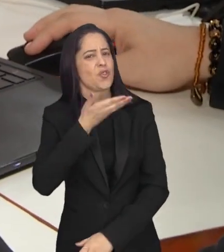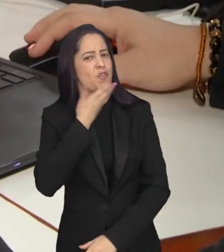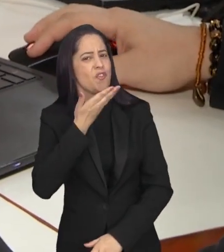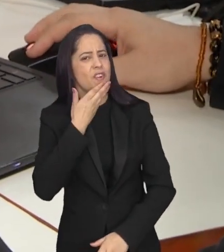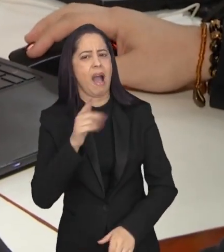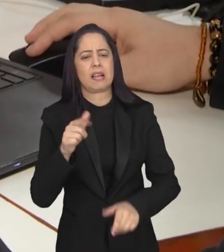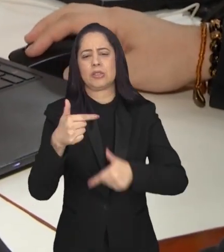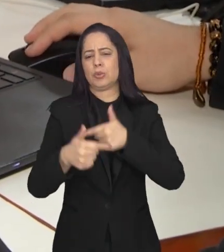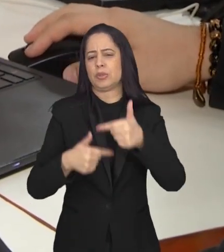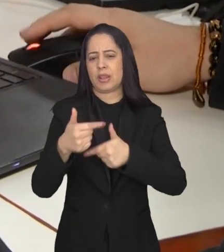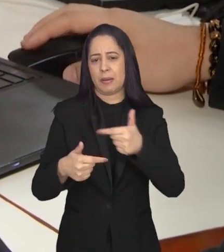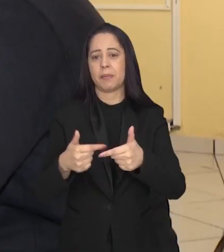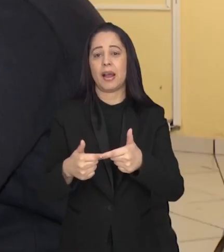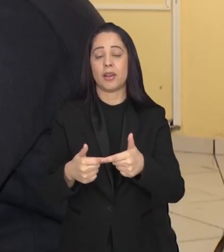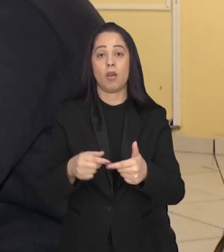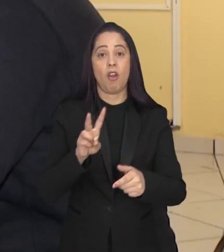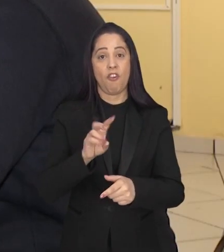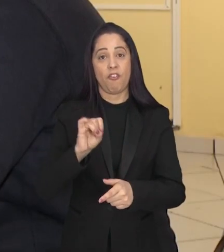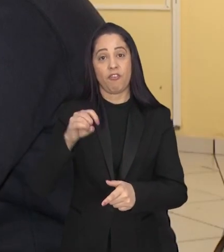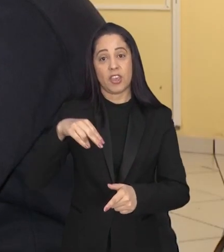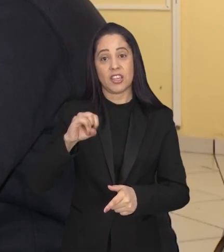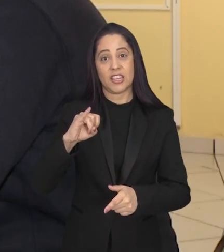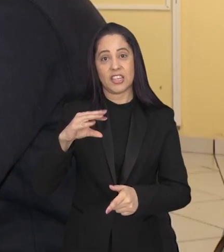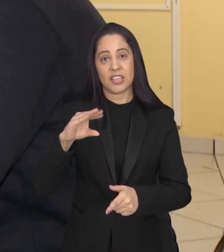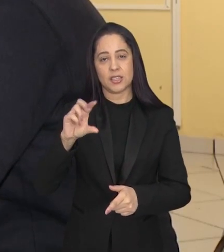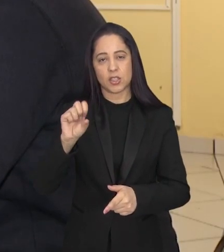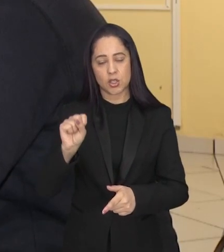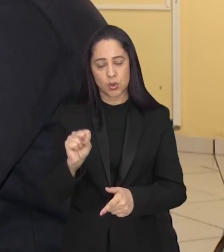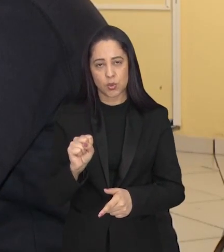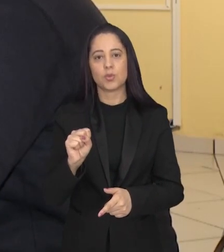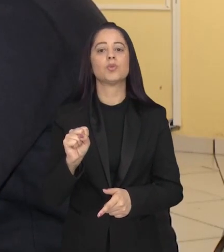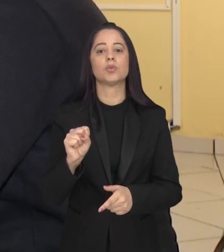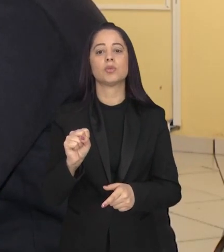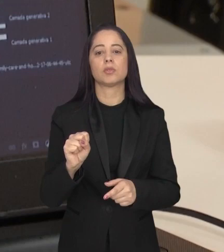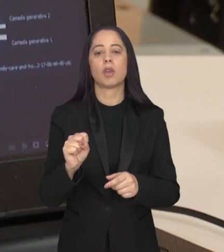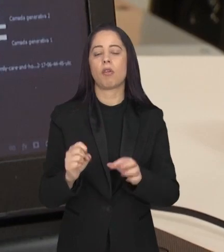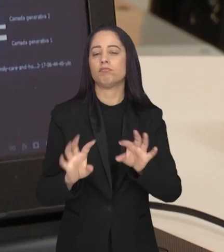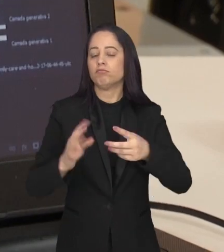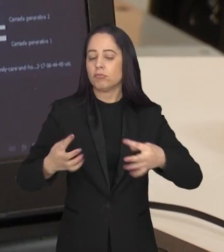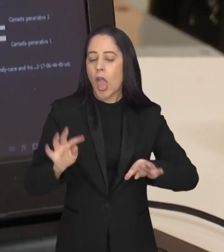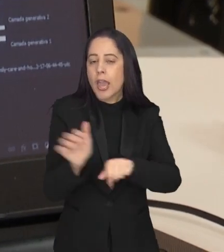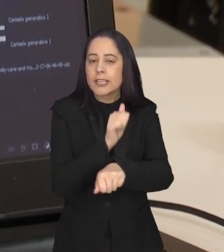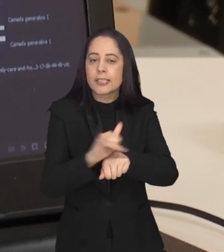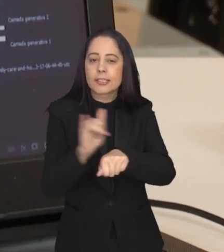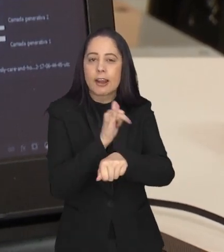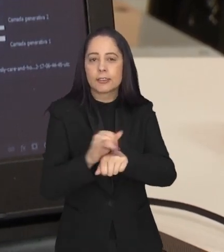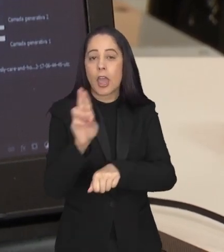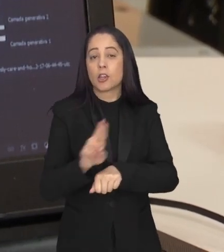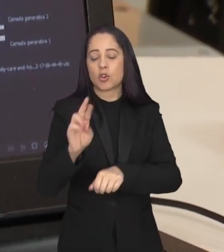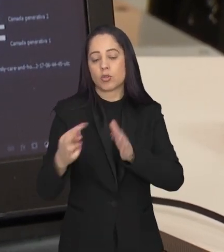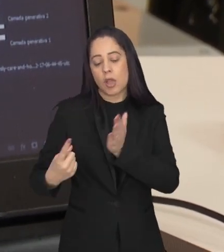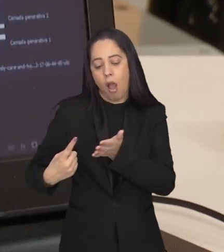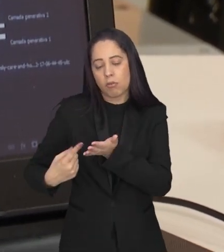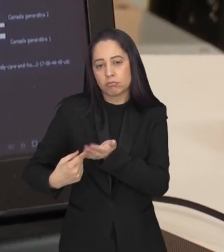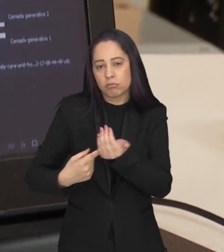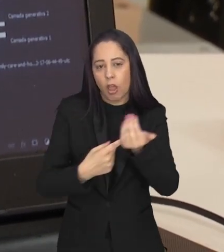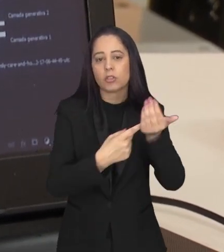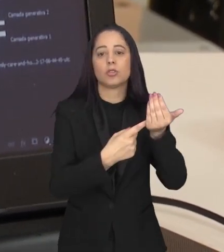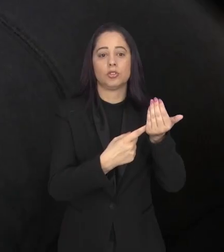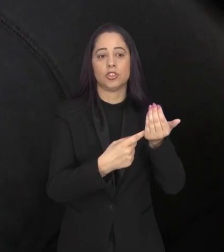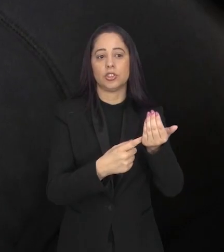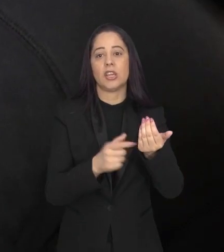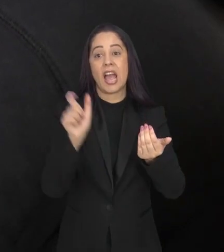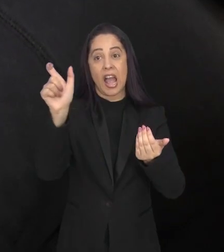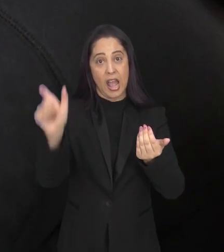problemas vividos no trabalho. É assim que o Vinícius vê a inteligência artificial. Com ferramentas de geração de imagens e texto,